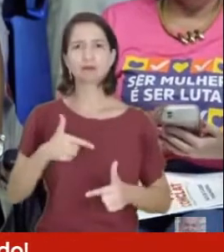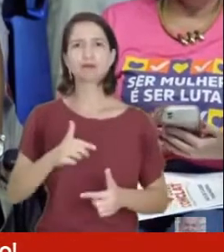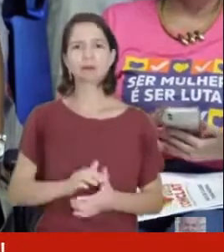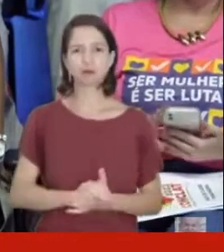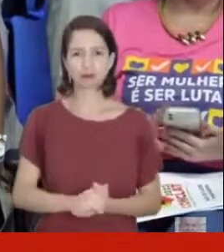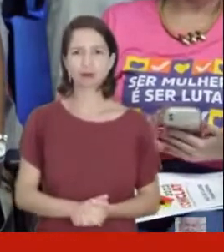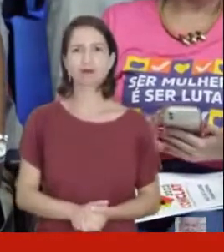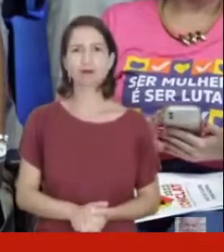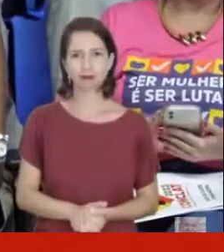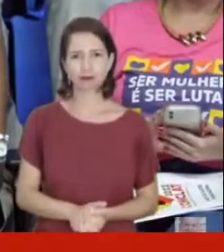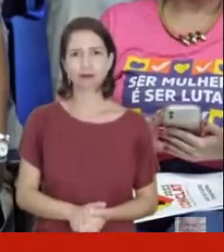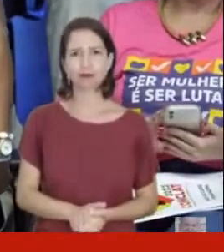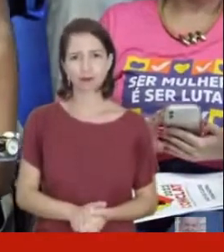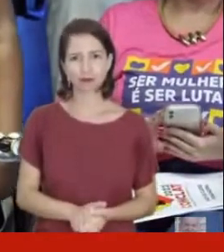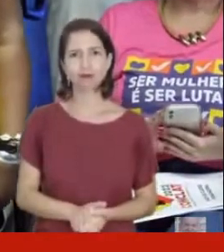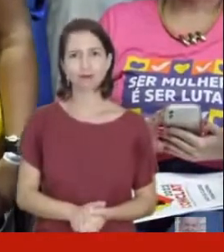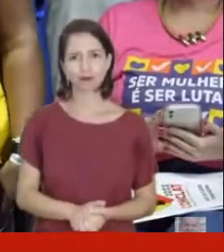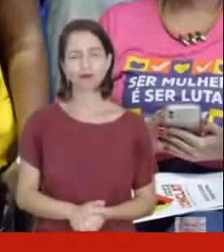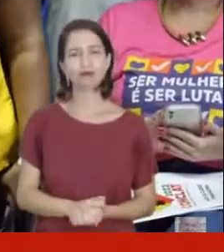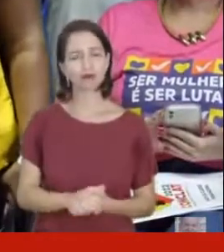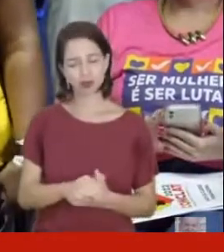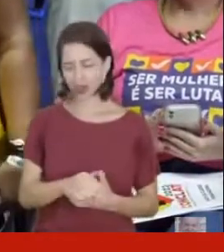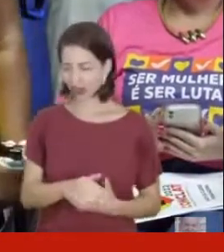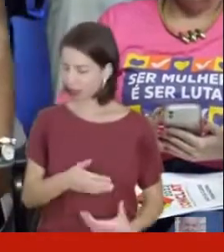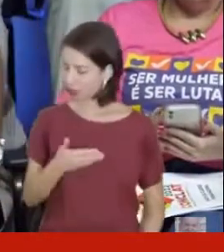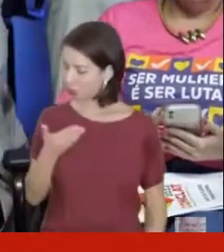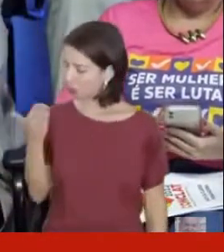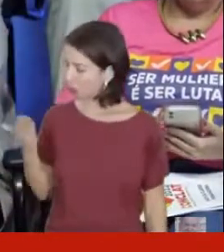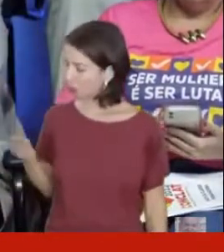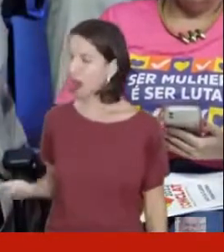nossa companheira Kátia.